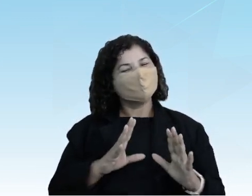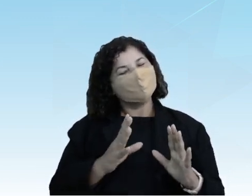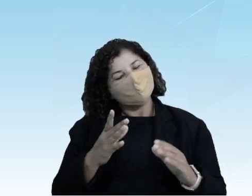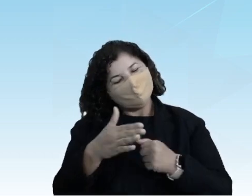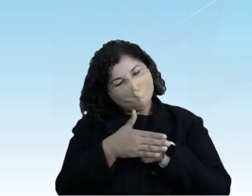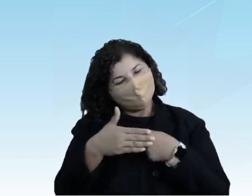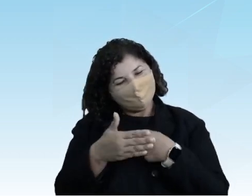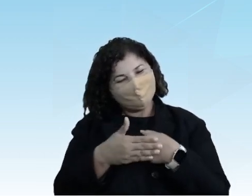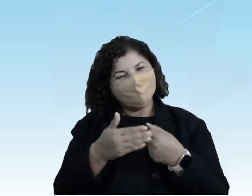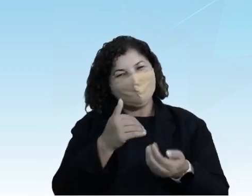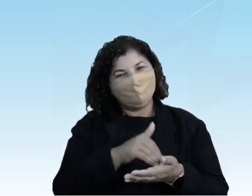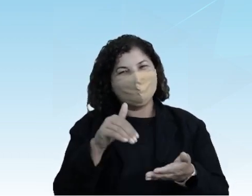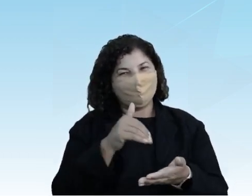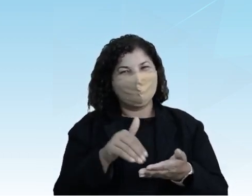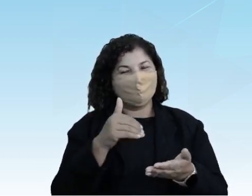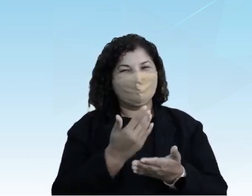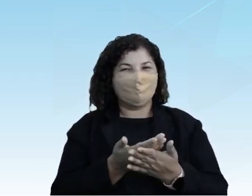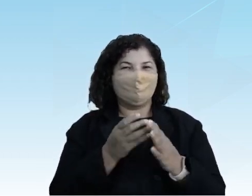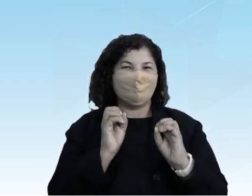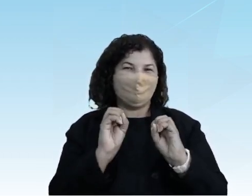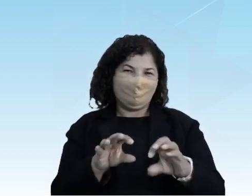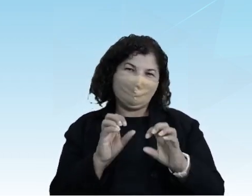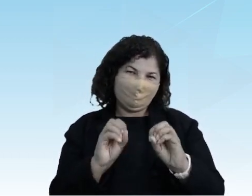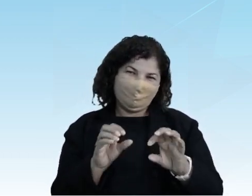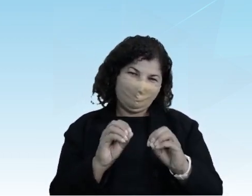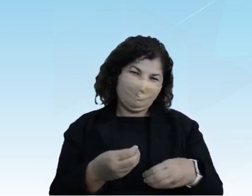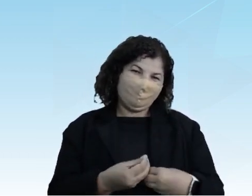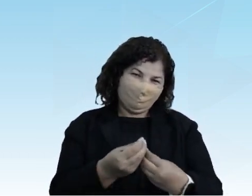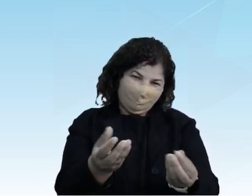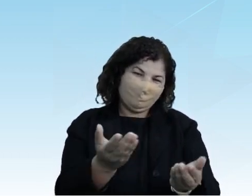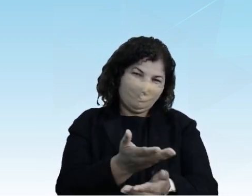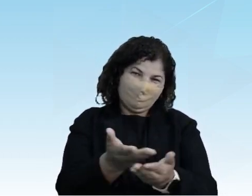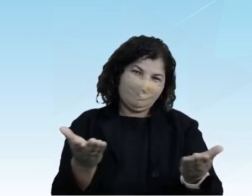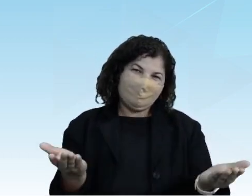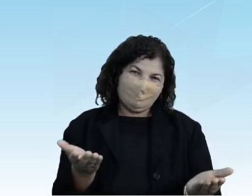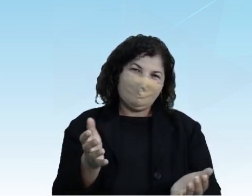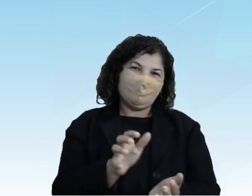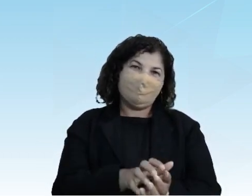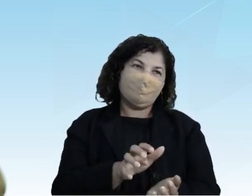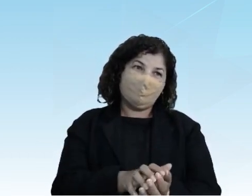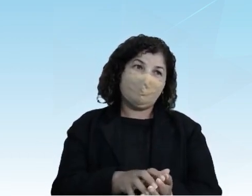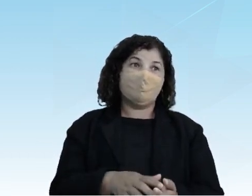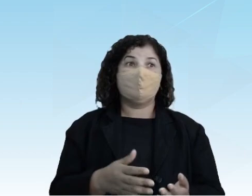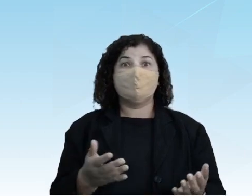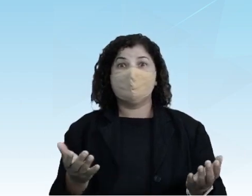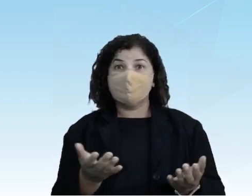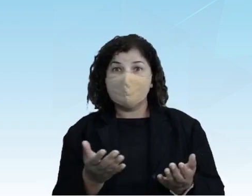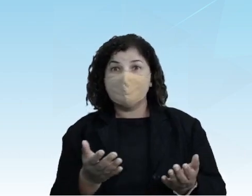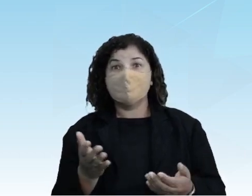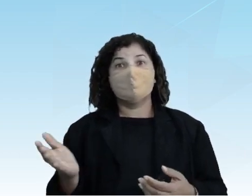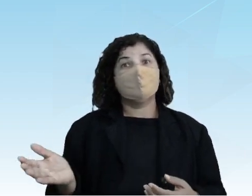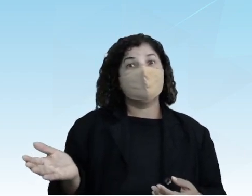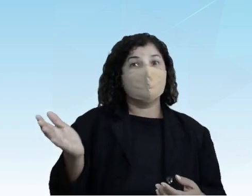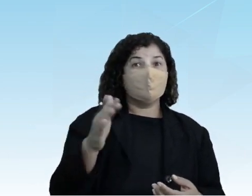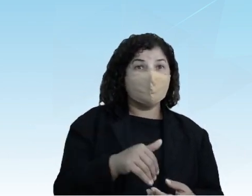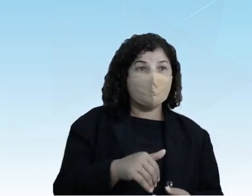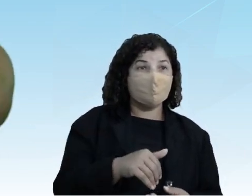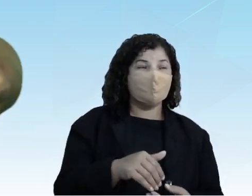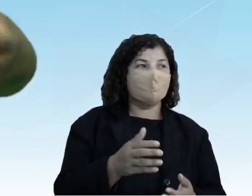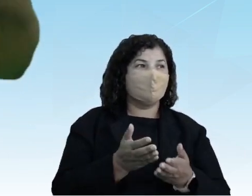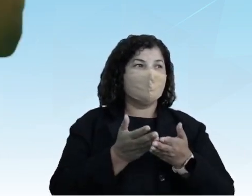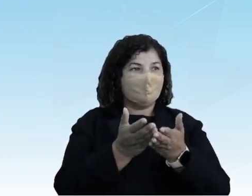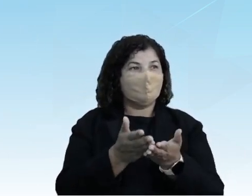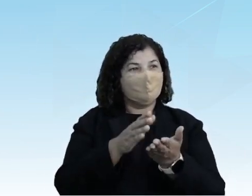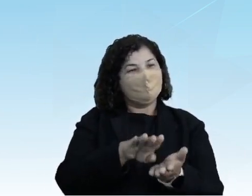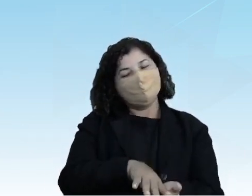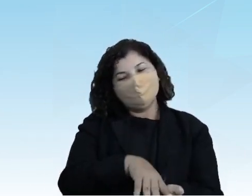carinho pela Secretaria de Educação do Estado de Pernambuco. Então, agora eu vos convido a saírem